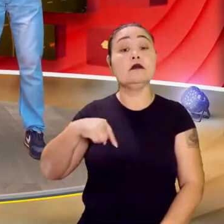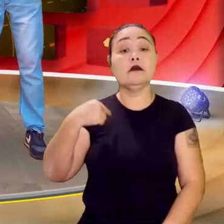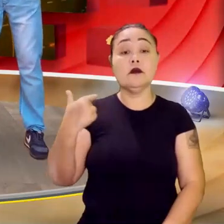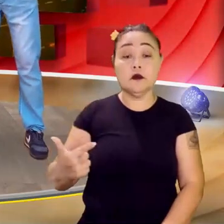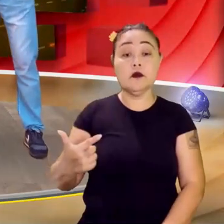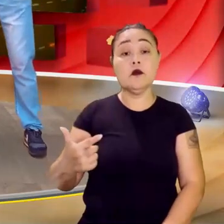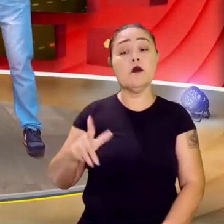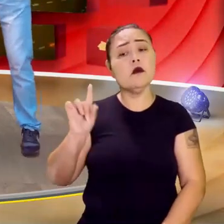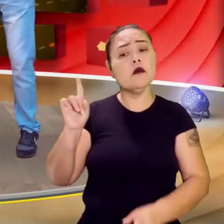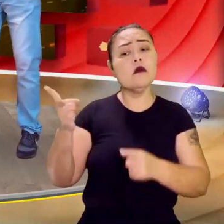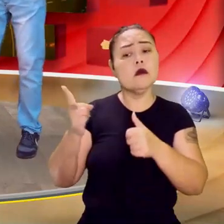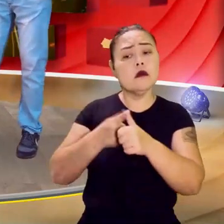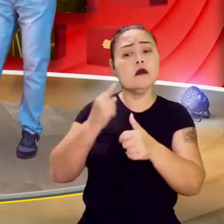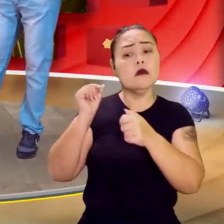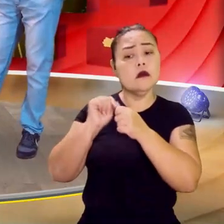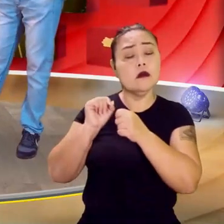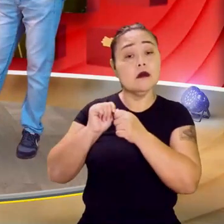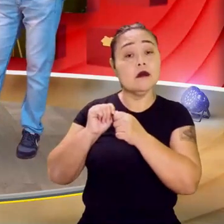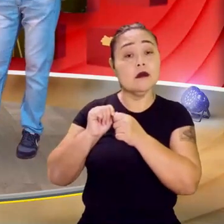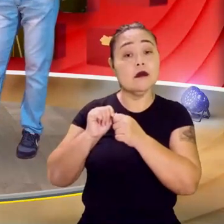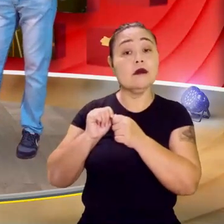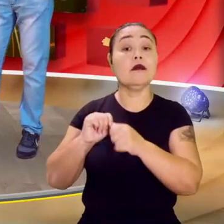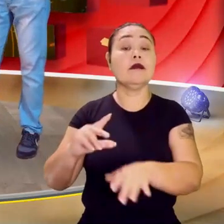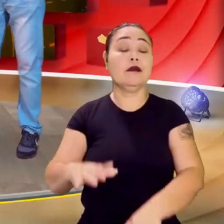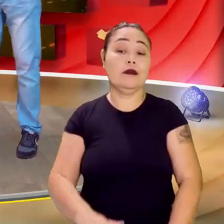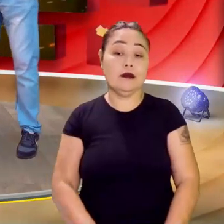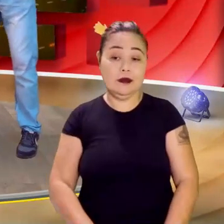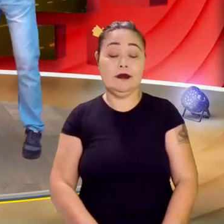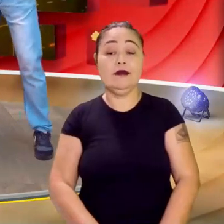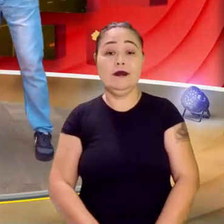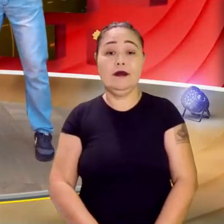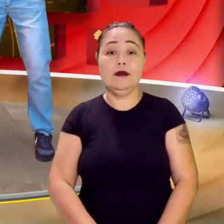uma expressão, o que a gente faz primeiro?